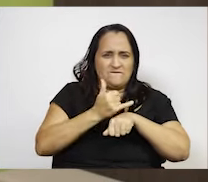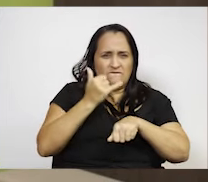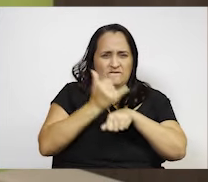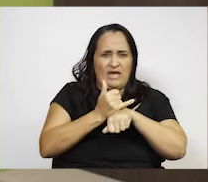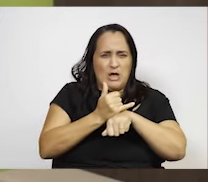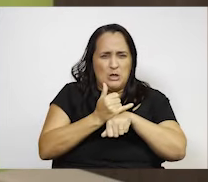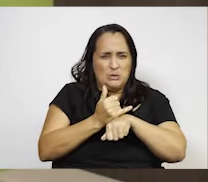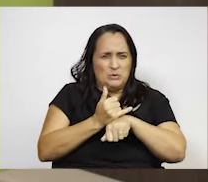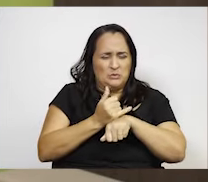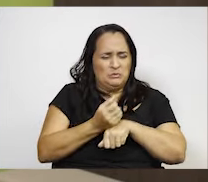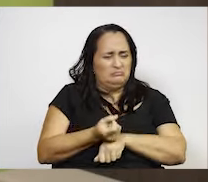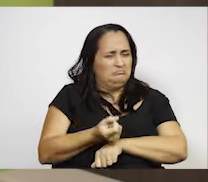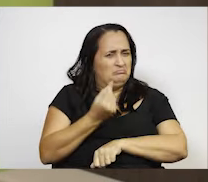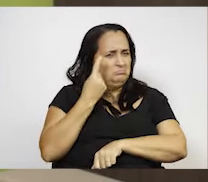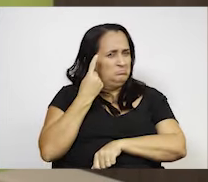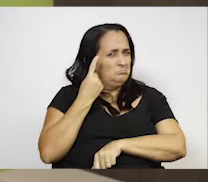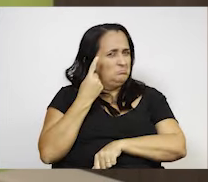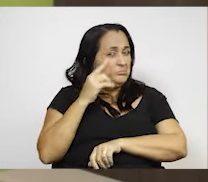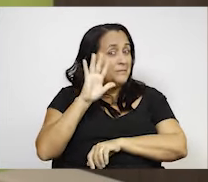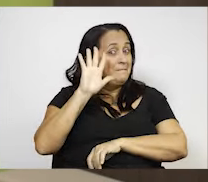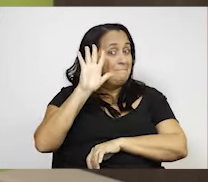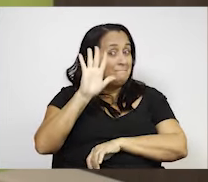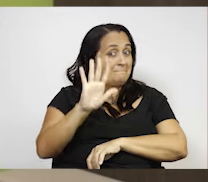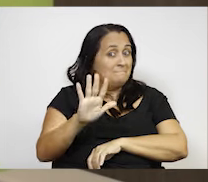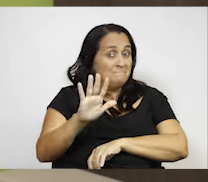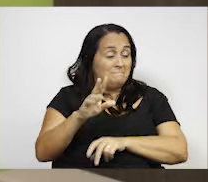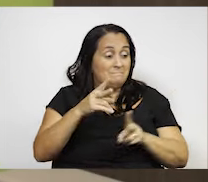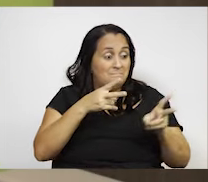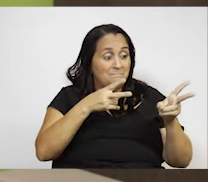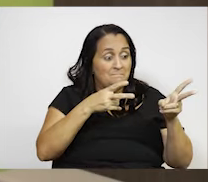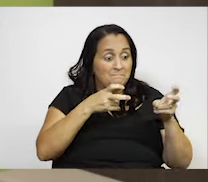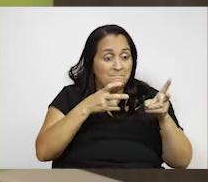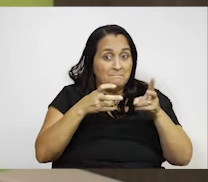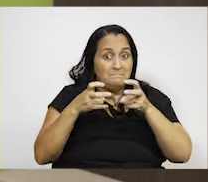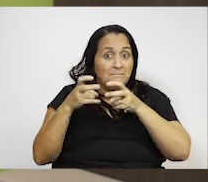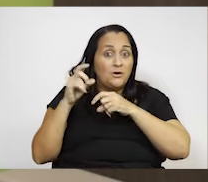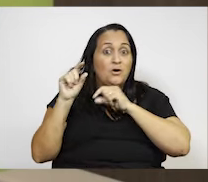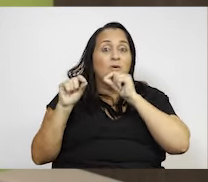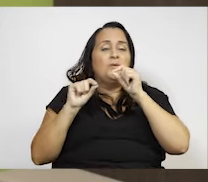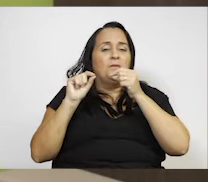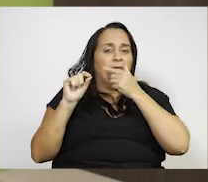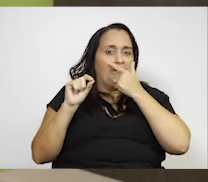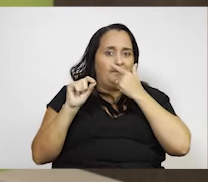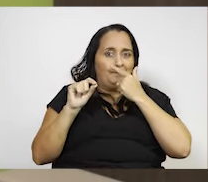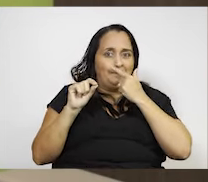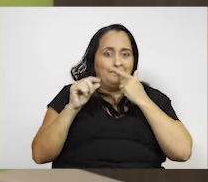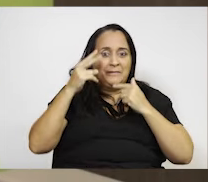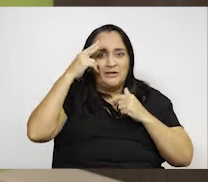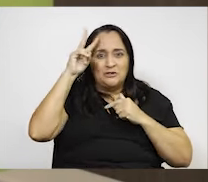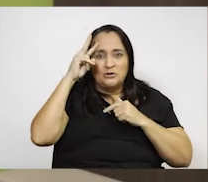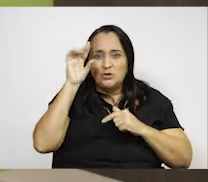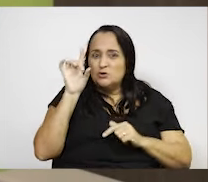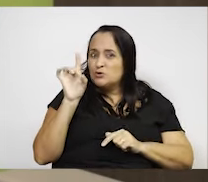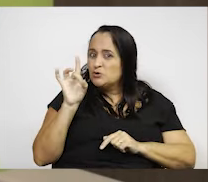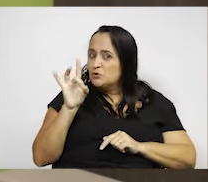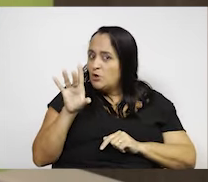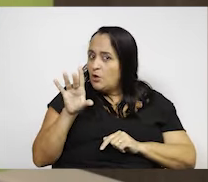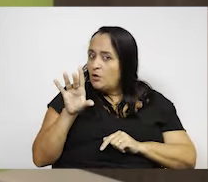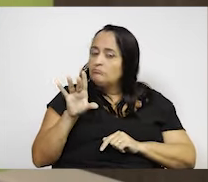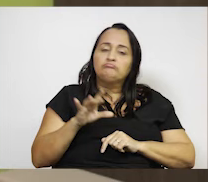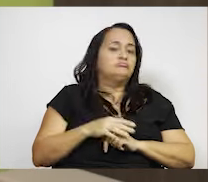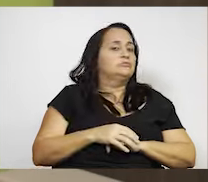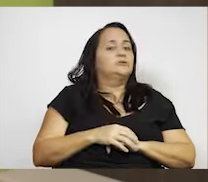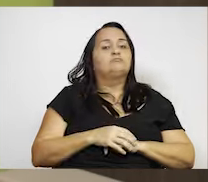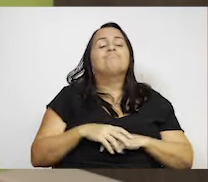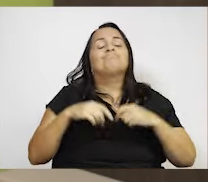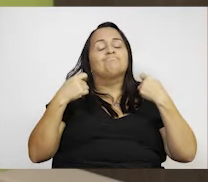Mas, segundo as análises, mostra que a história não é bem essa, né? Então, o papel do jornalista